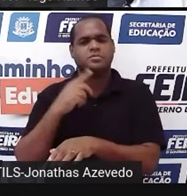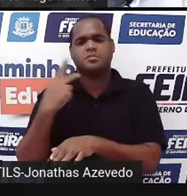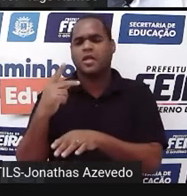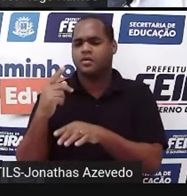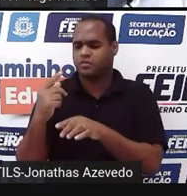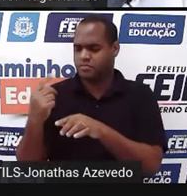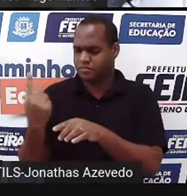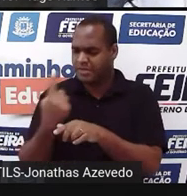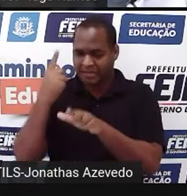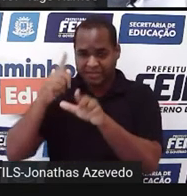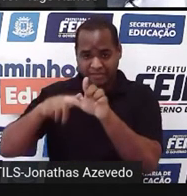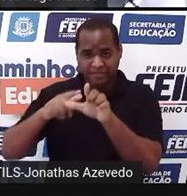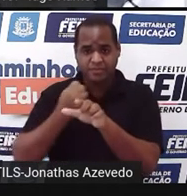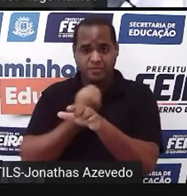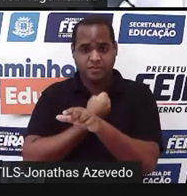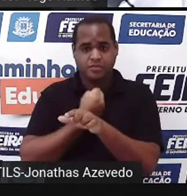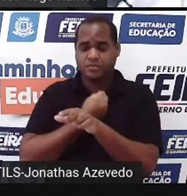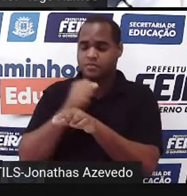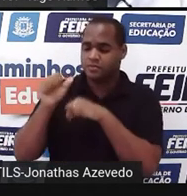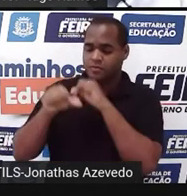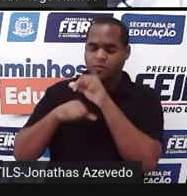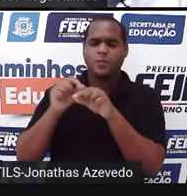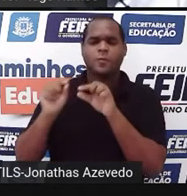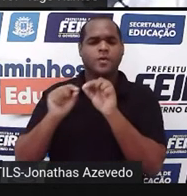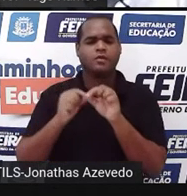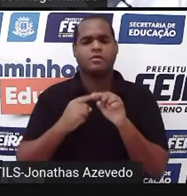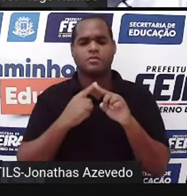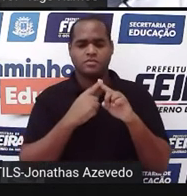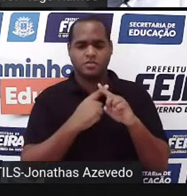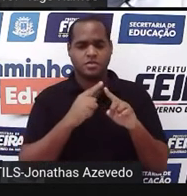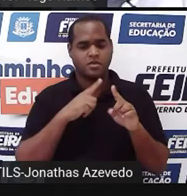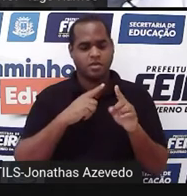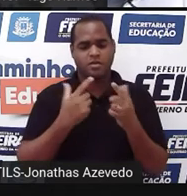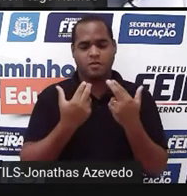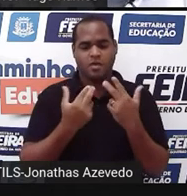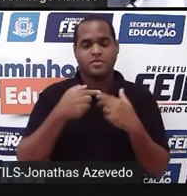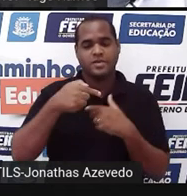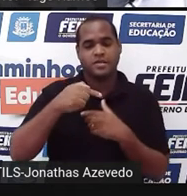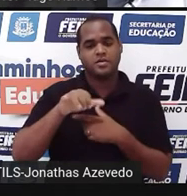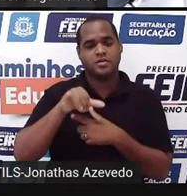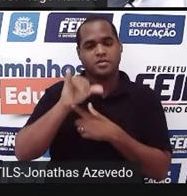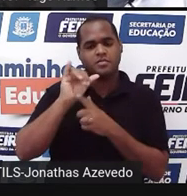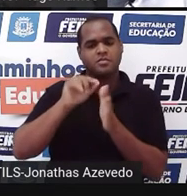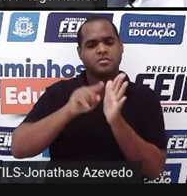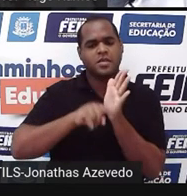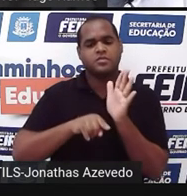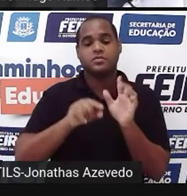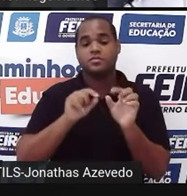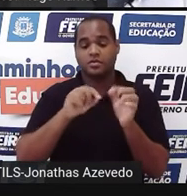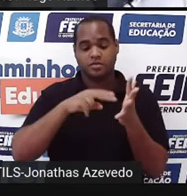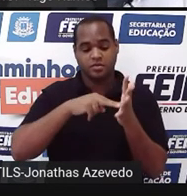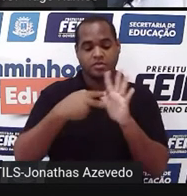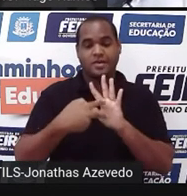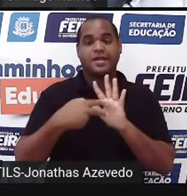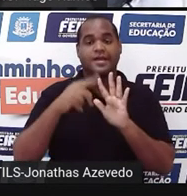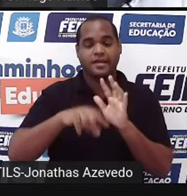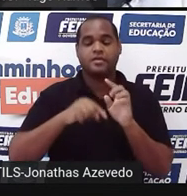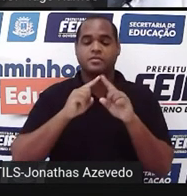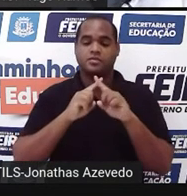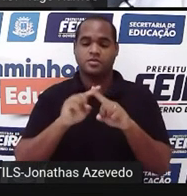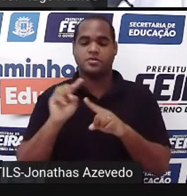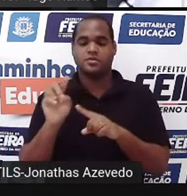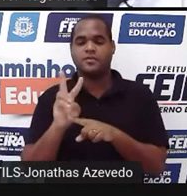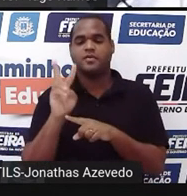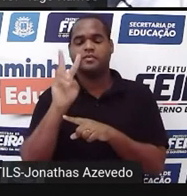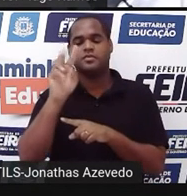incógnita que eu me isolei x = 7 - Y significa que nesse momento X tem